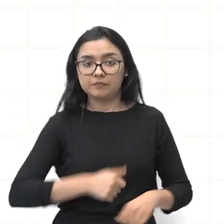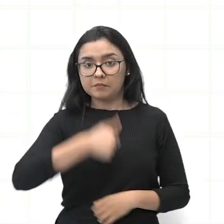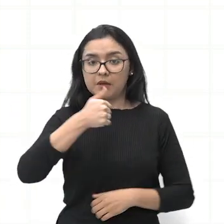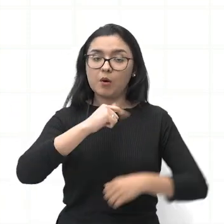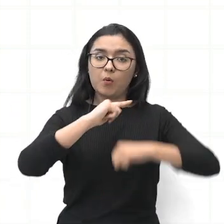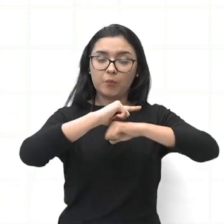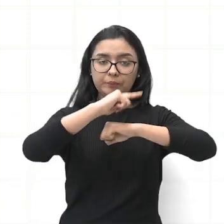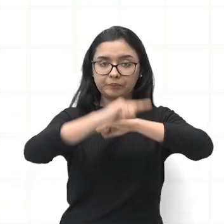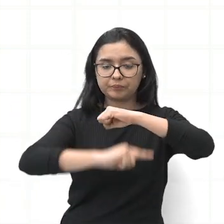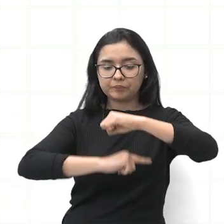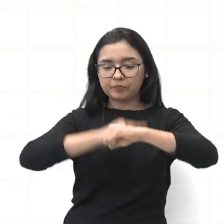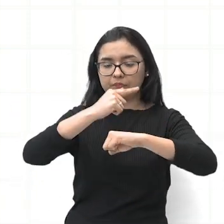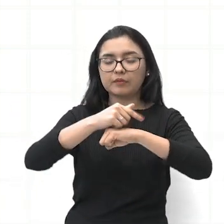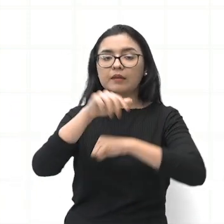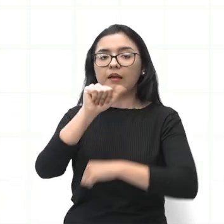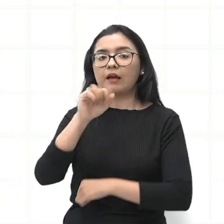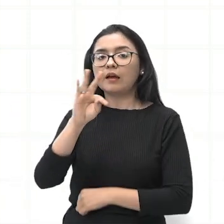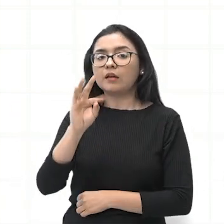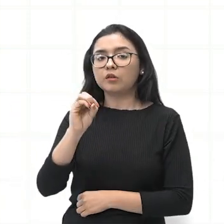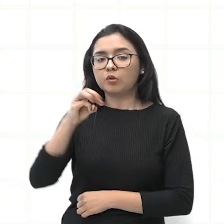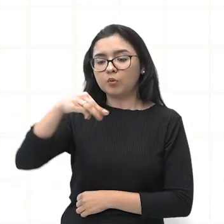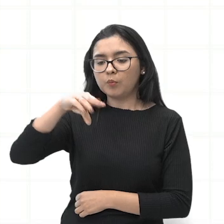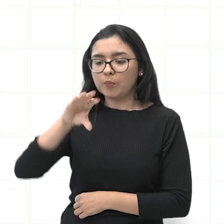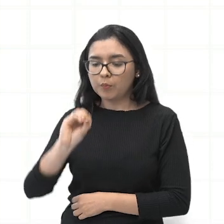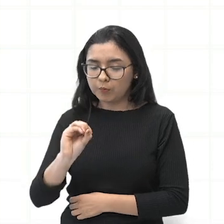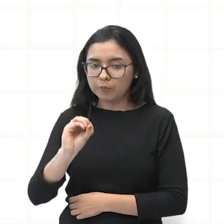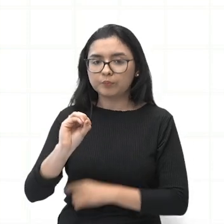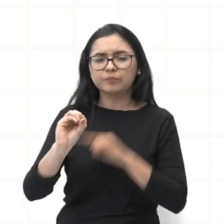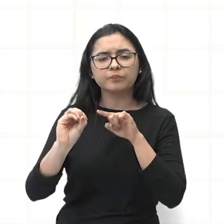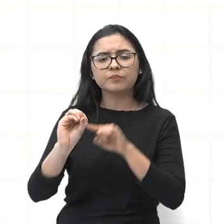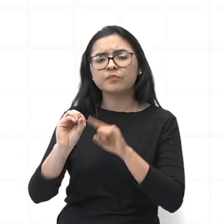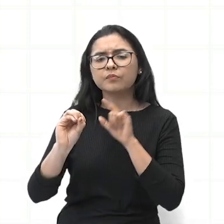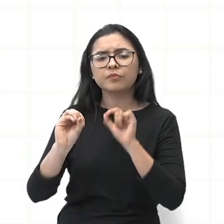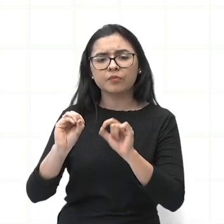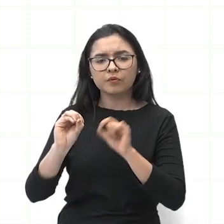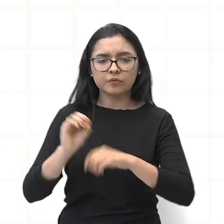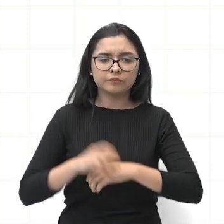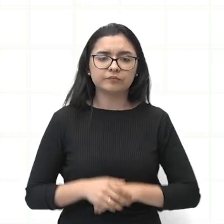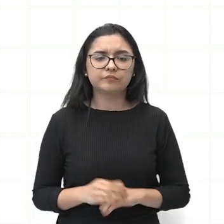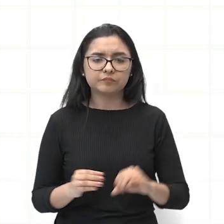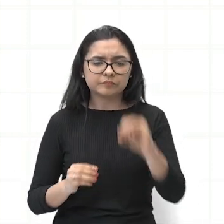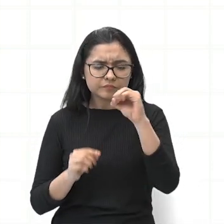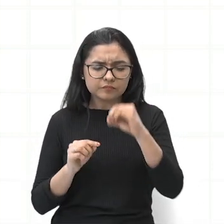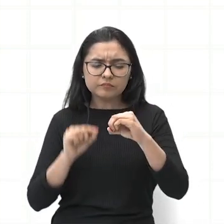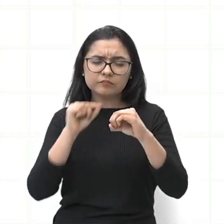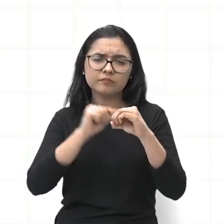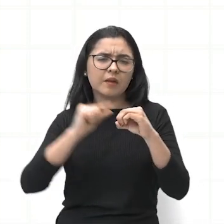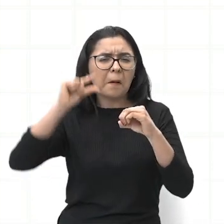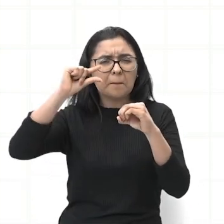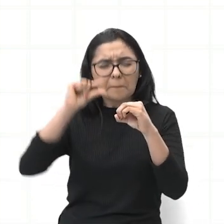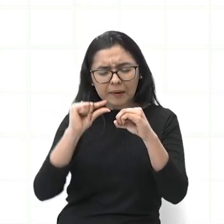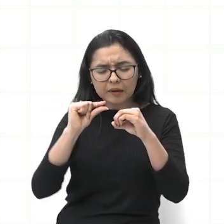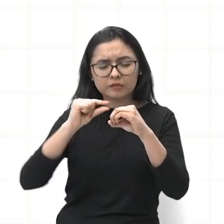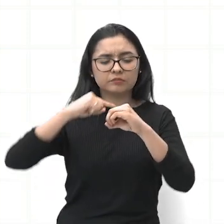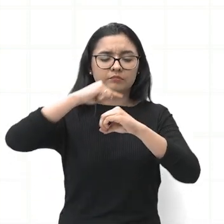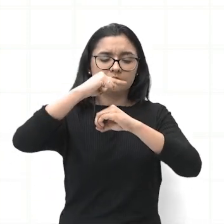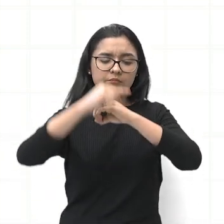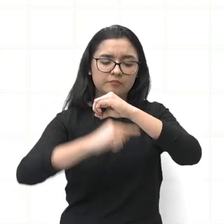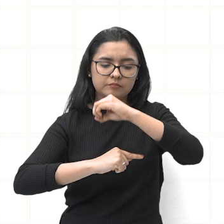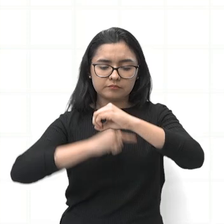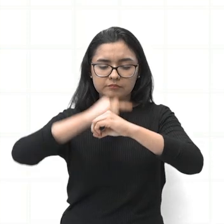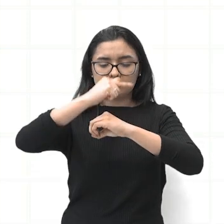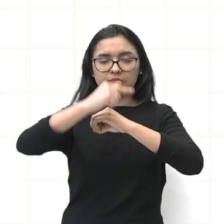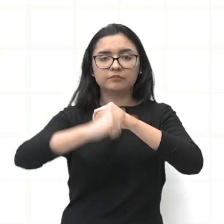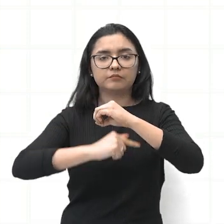átomo, certo? Que é a menor parte